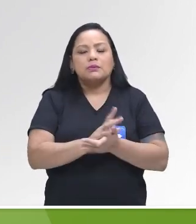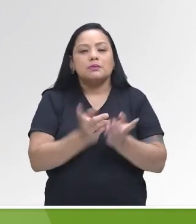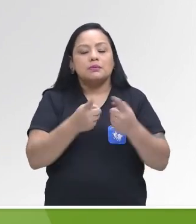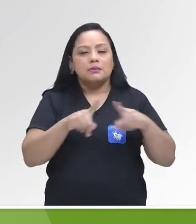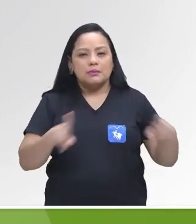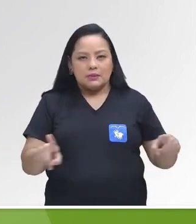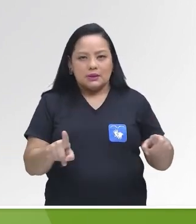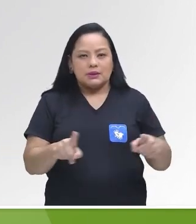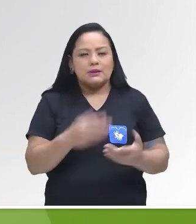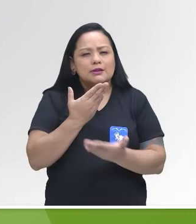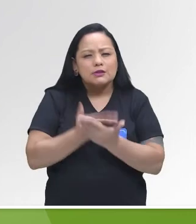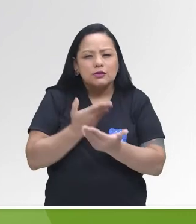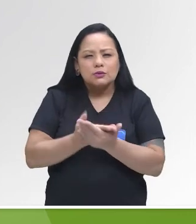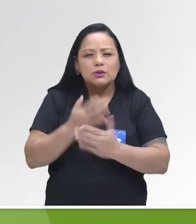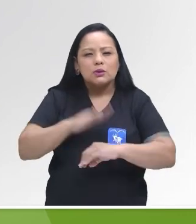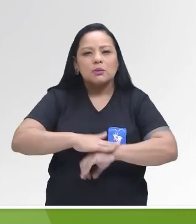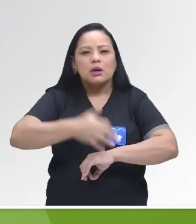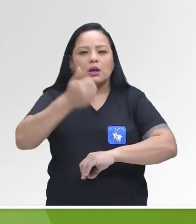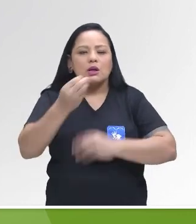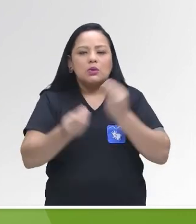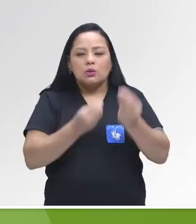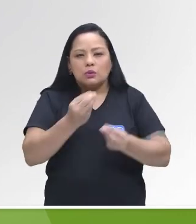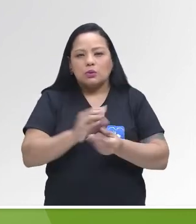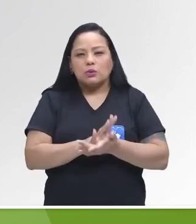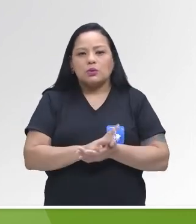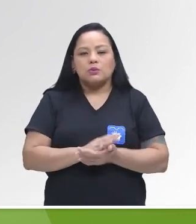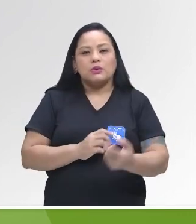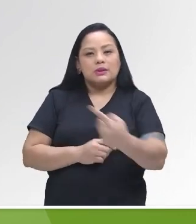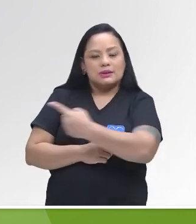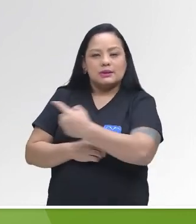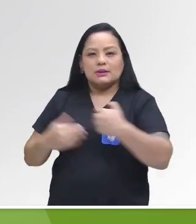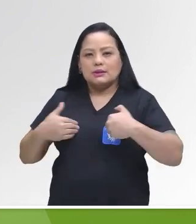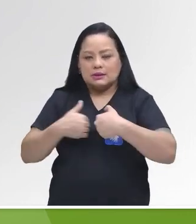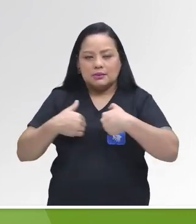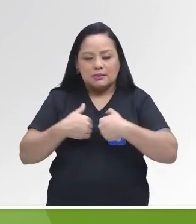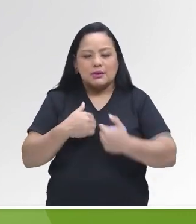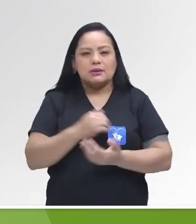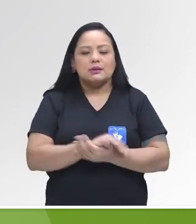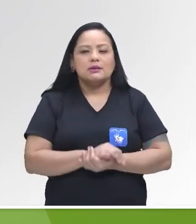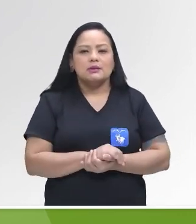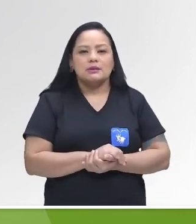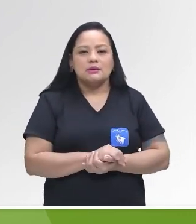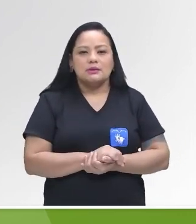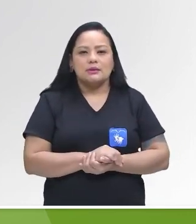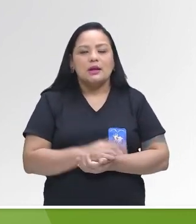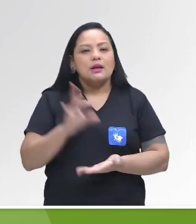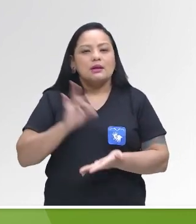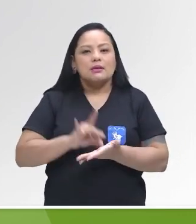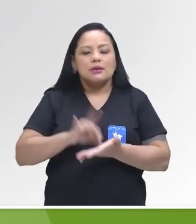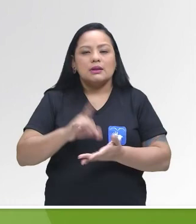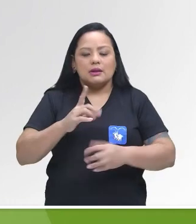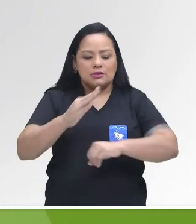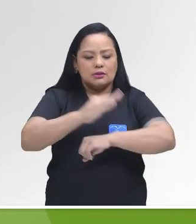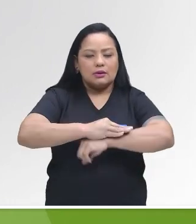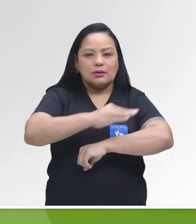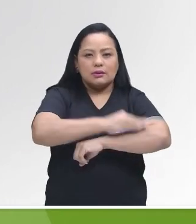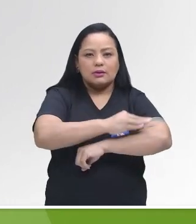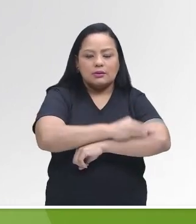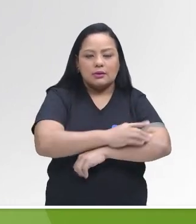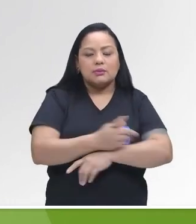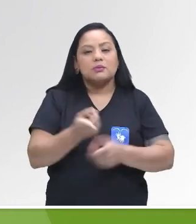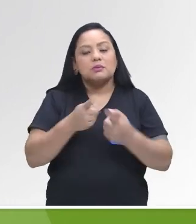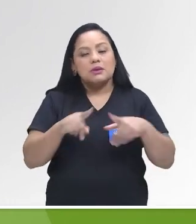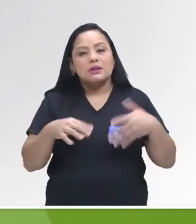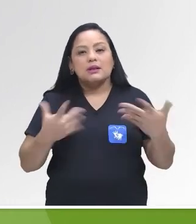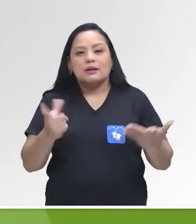Mas, estudando melhor aí essas cecílias, né, ou cobras cegas, viu-se que na verdade eles são anfíbios, apesar